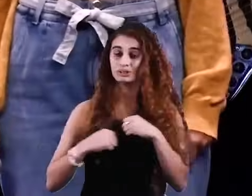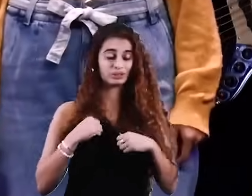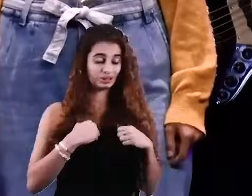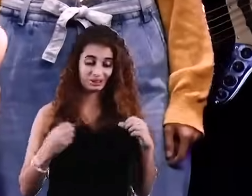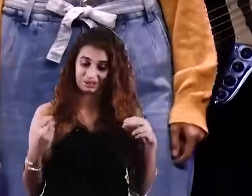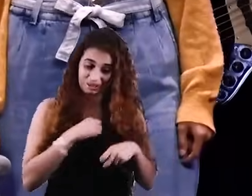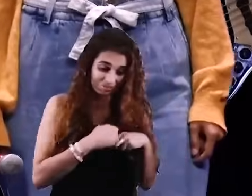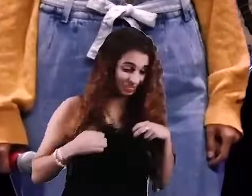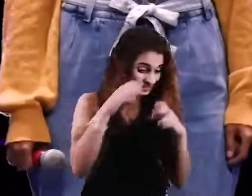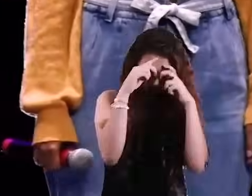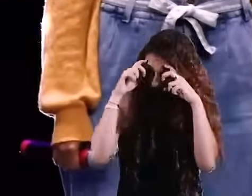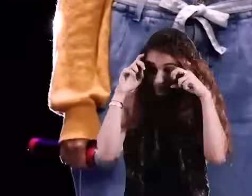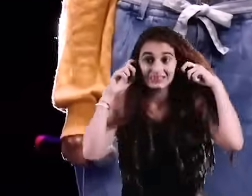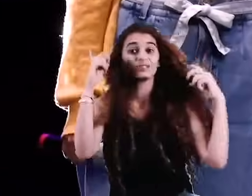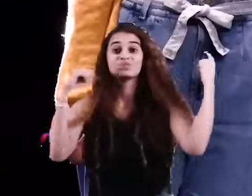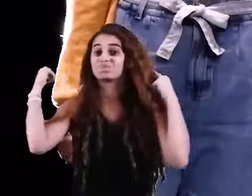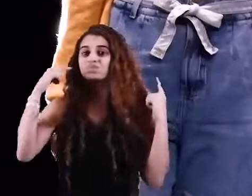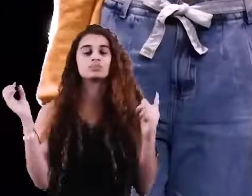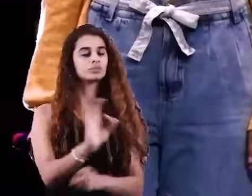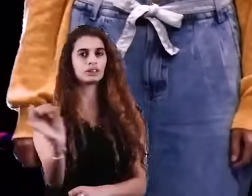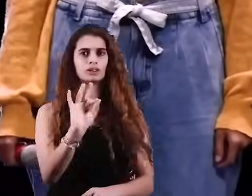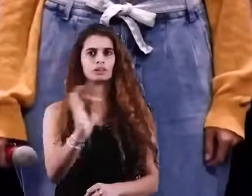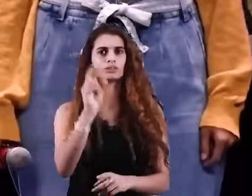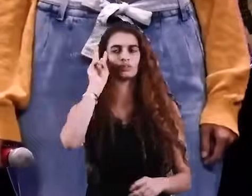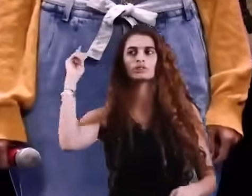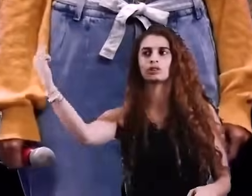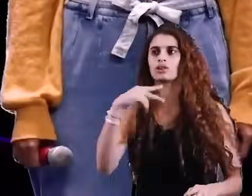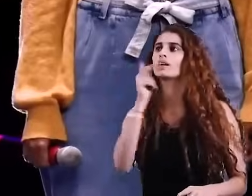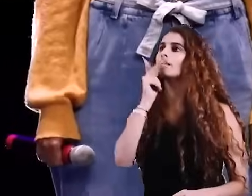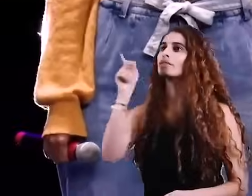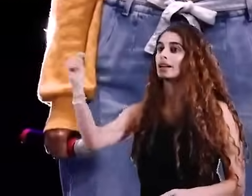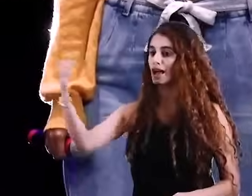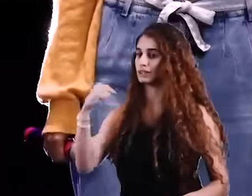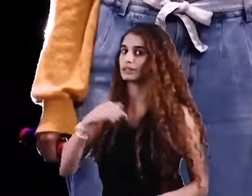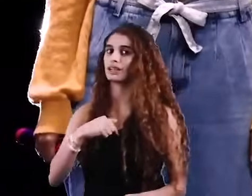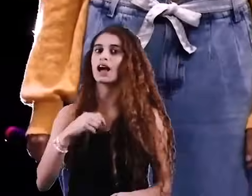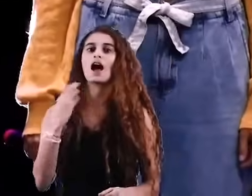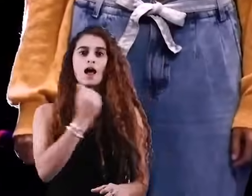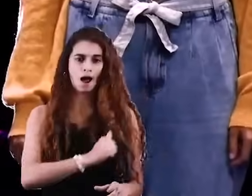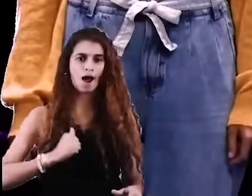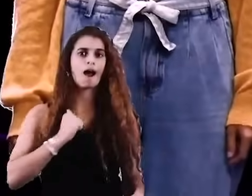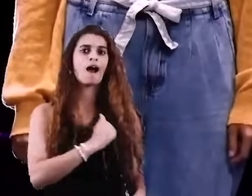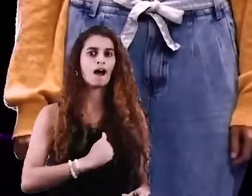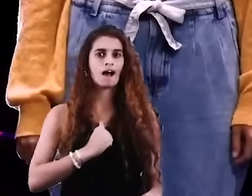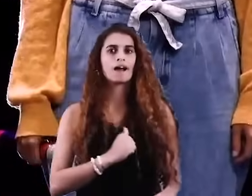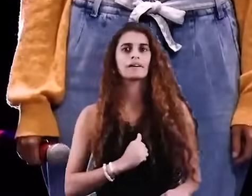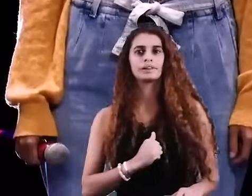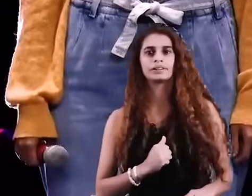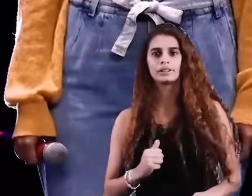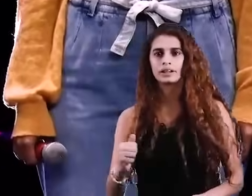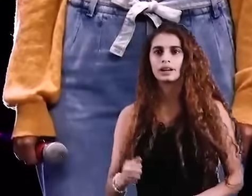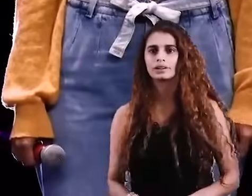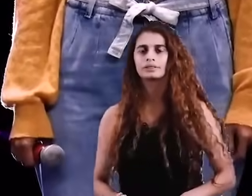desajustadas, desequilibradas, agressivas. Não, Deus tem que olhar pra gente e dizer assim: essa daí, Abigail, tá aprendendo direitinho. Ó, ó, o ano todinho, hein?